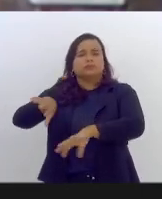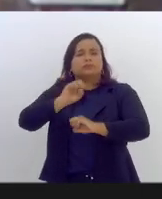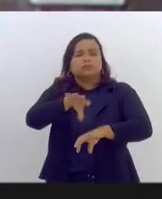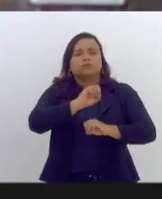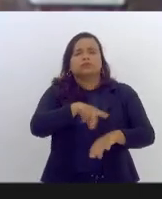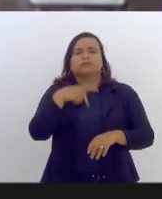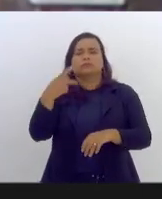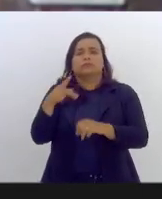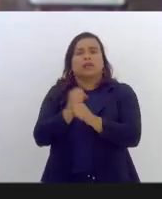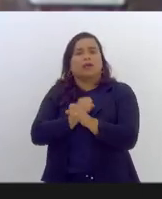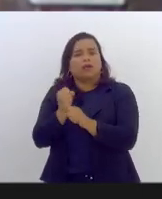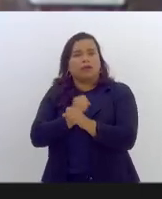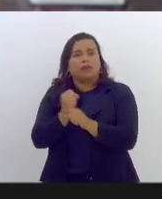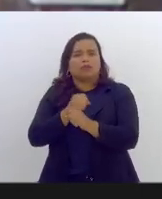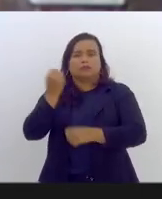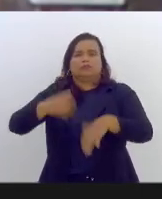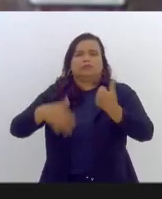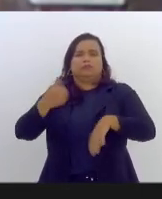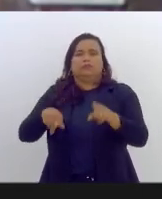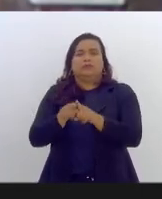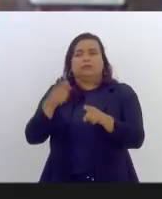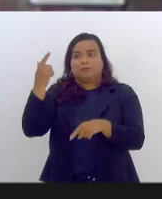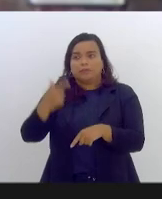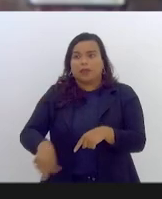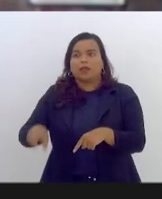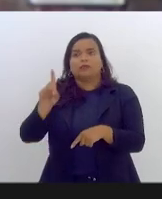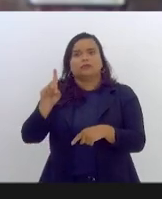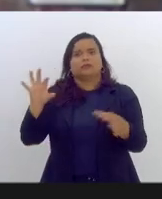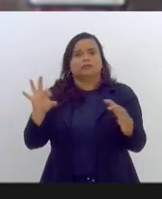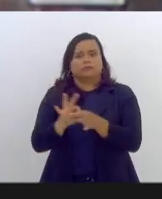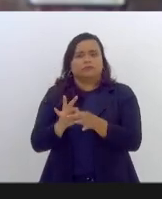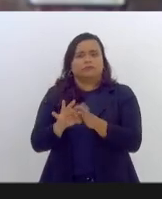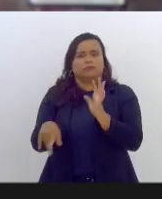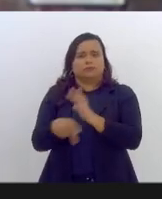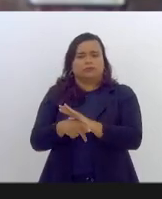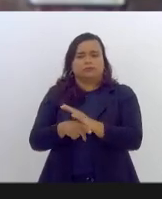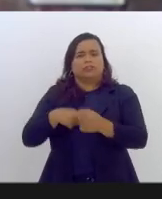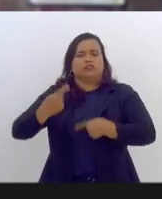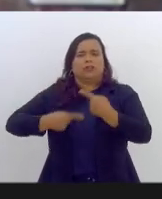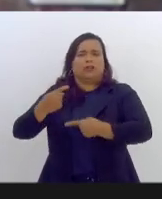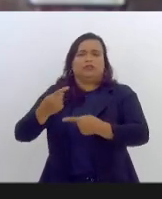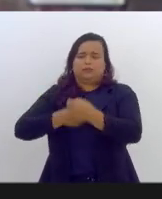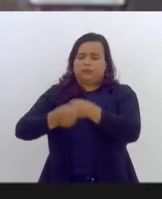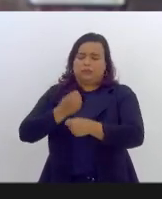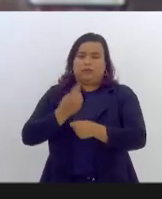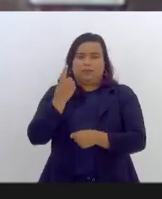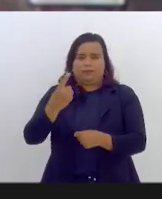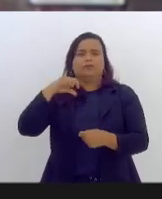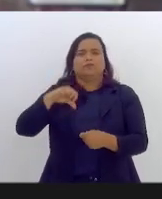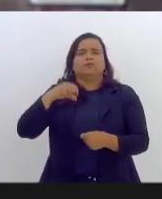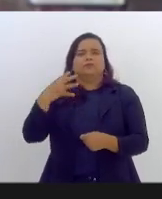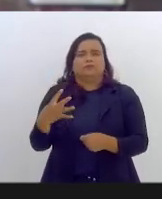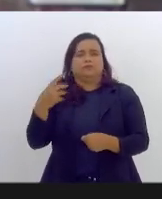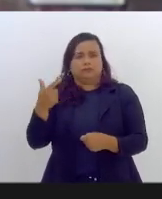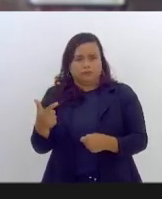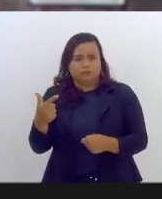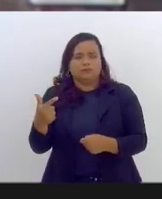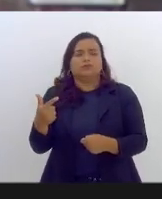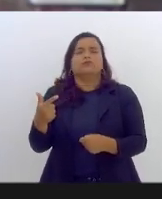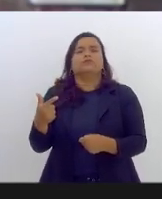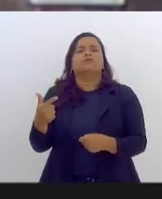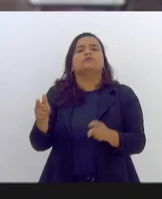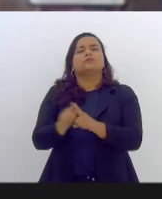anos dele, ele mais um integrante dessa geração de 1942, nos honra,